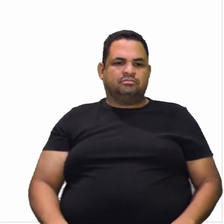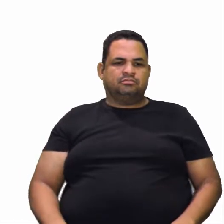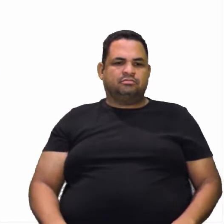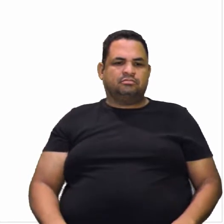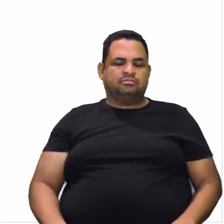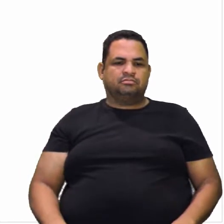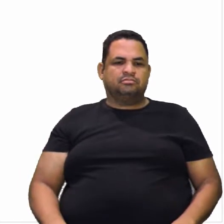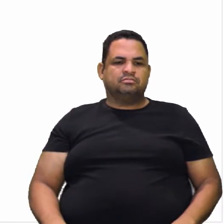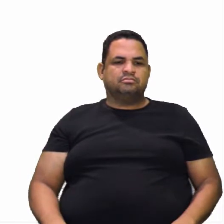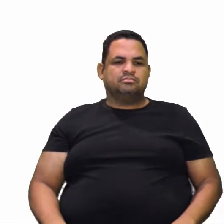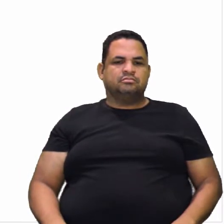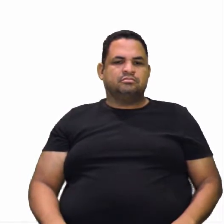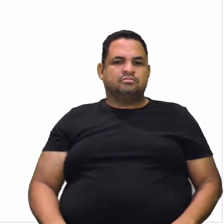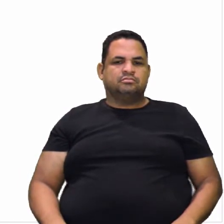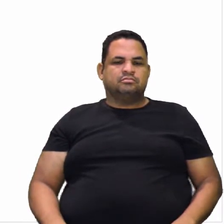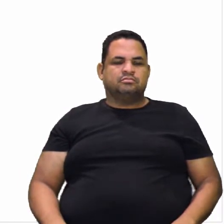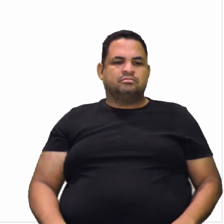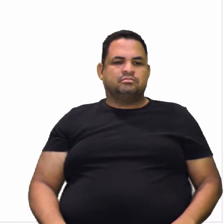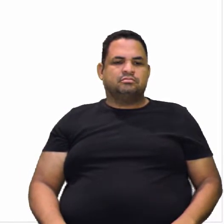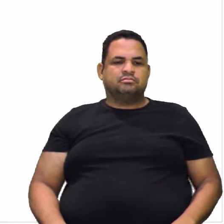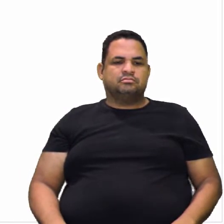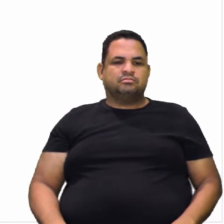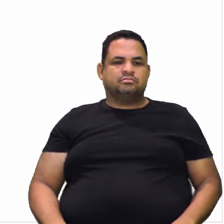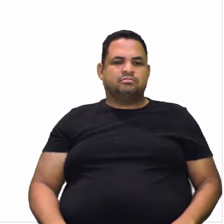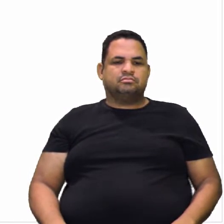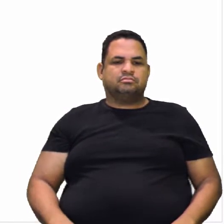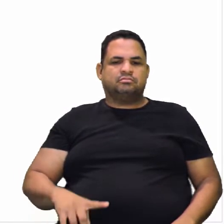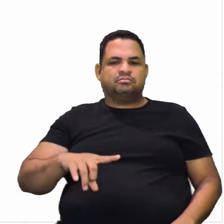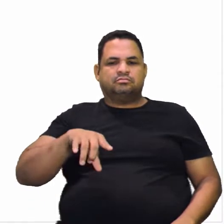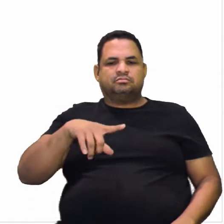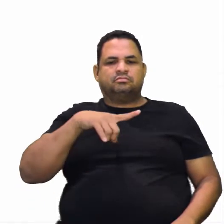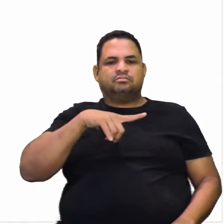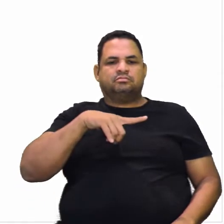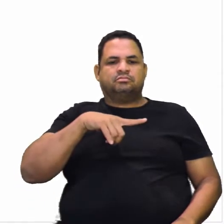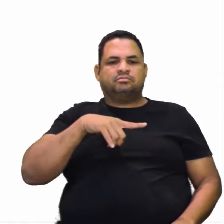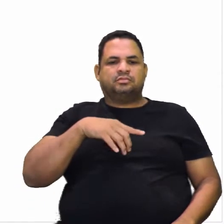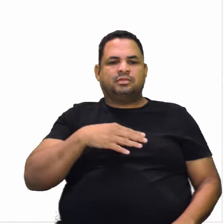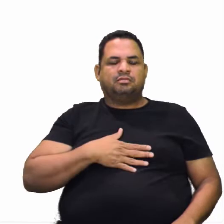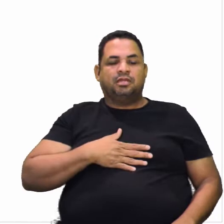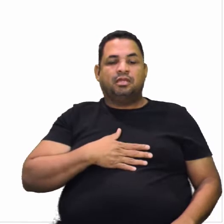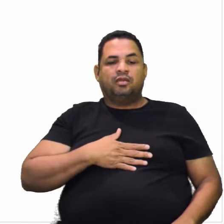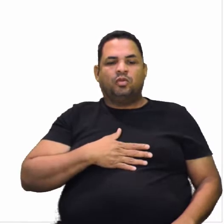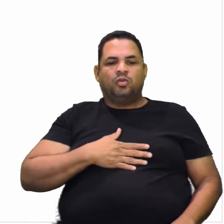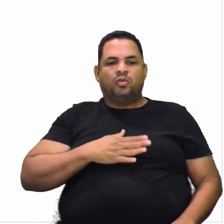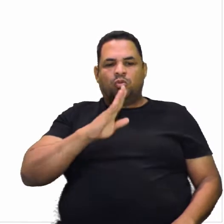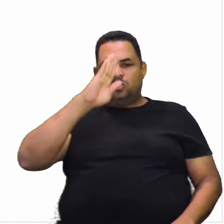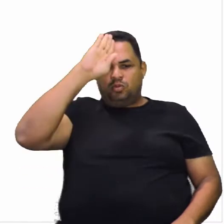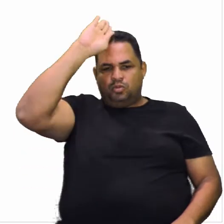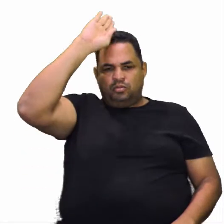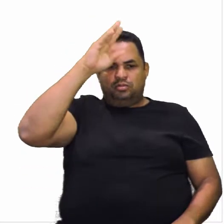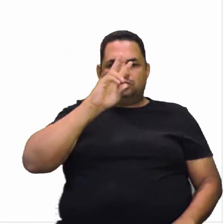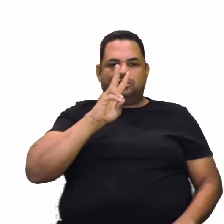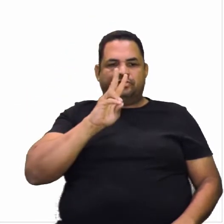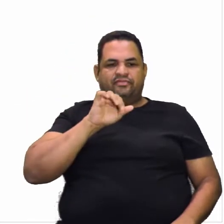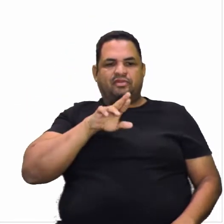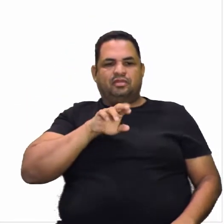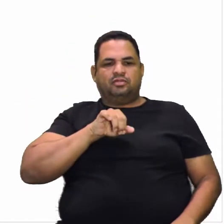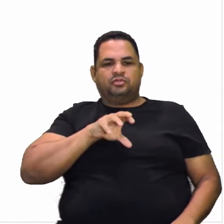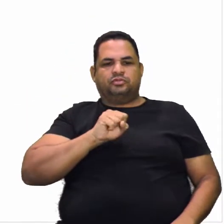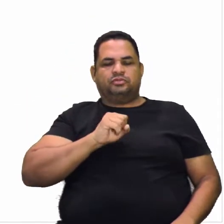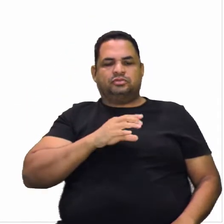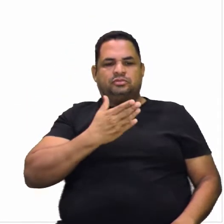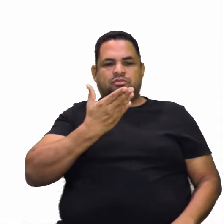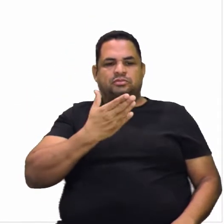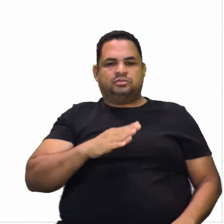beleza. Os romanos tinham deus da beleza? Tinha. Nós tínhamos Vênus. Para os romanos, Afrodite